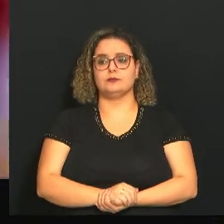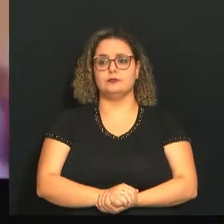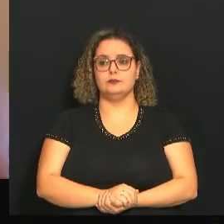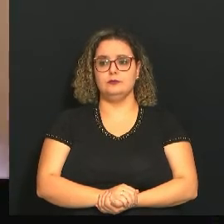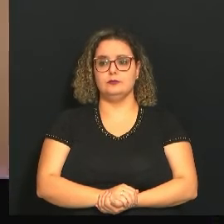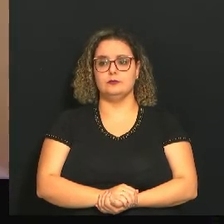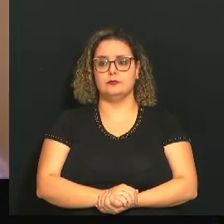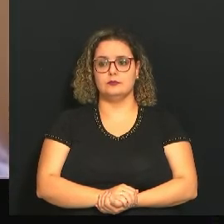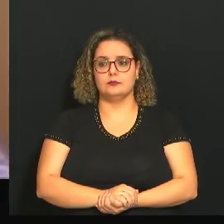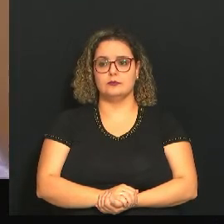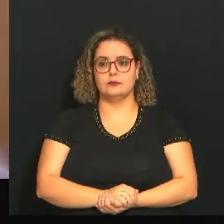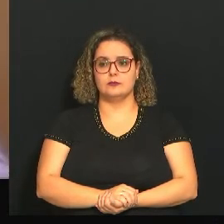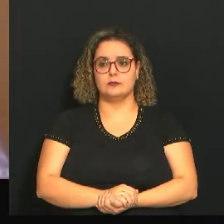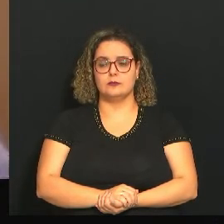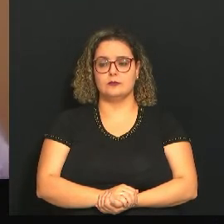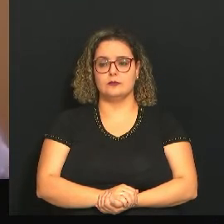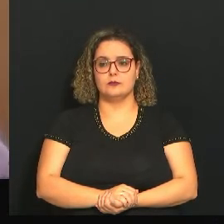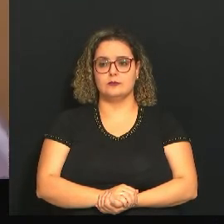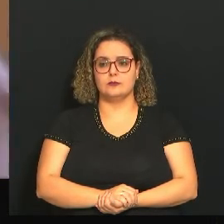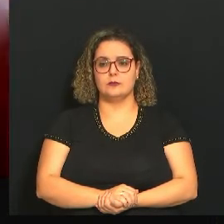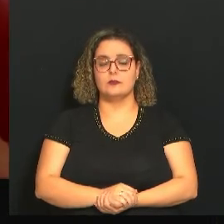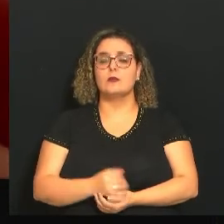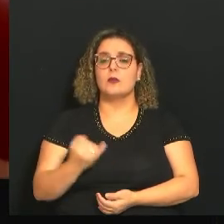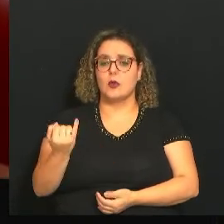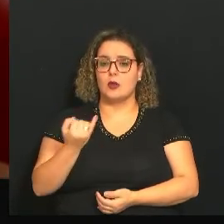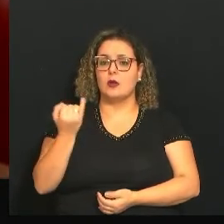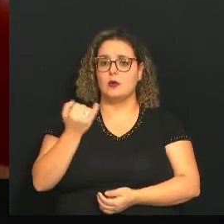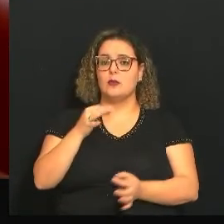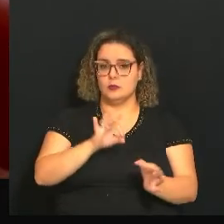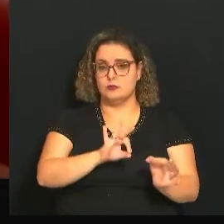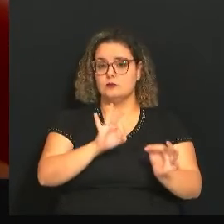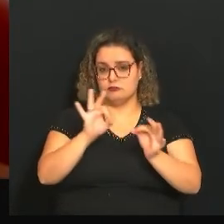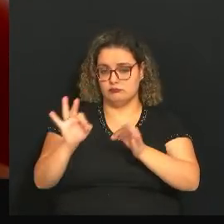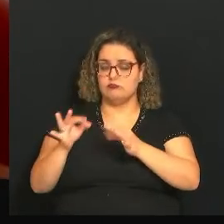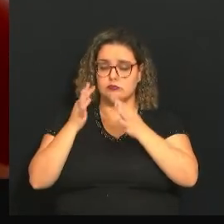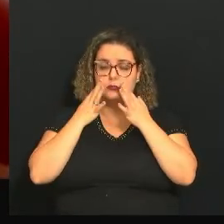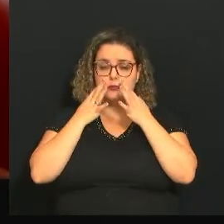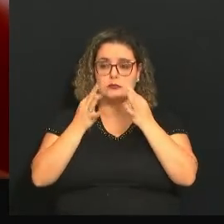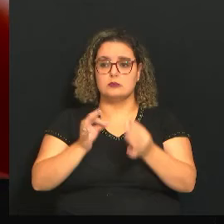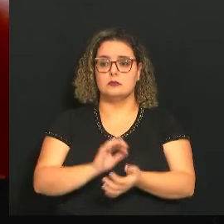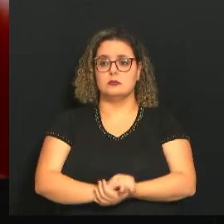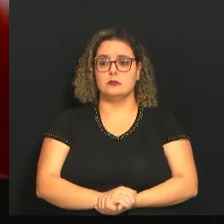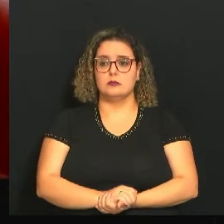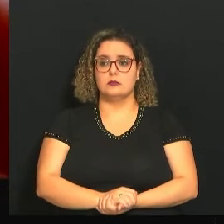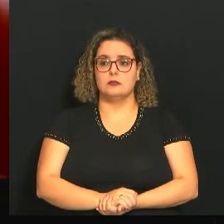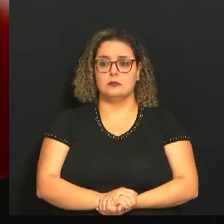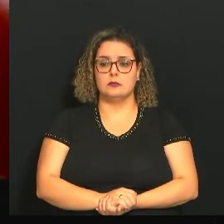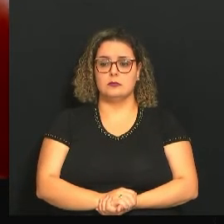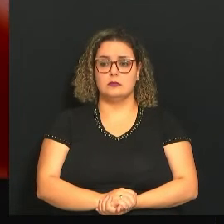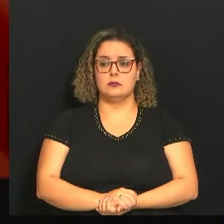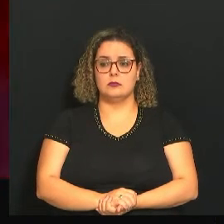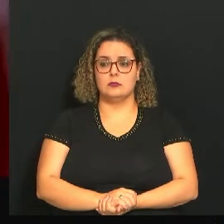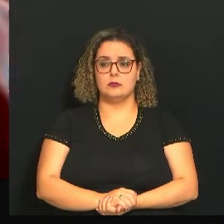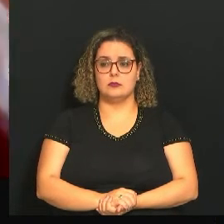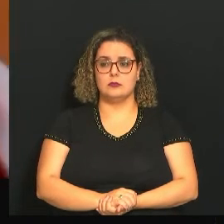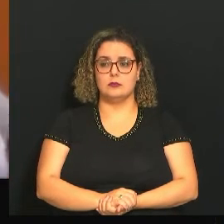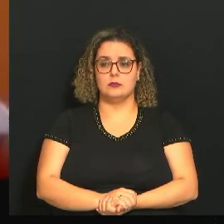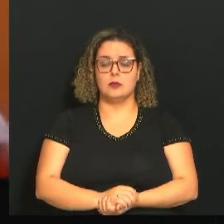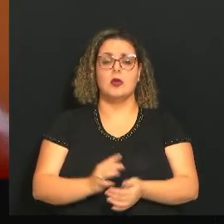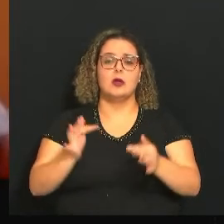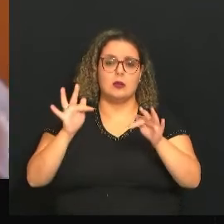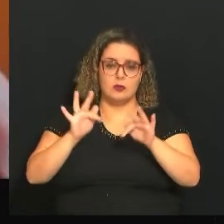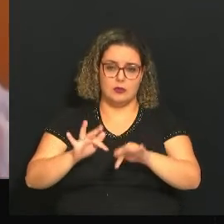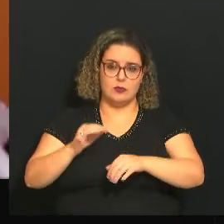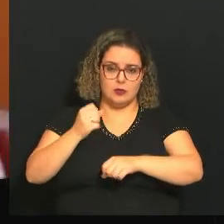foram levantadas é que é fundamental o pessoal estar atento, porque até o final do ano